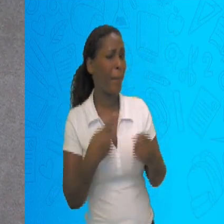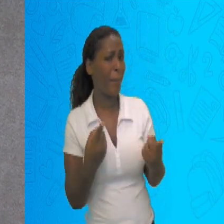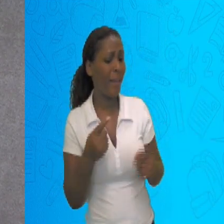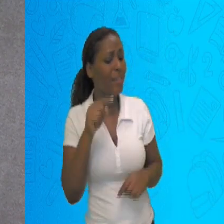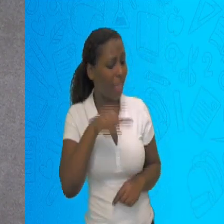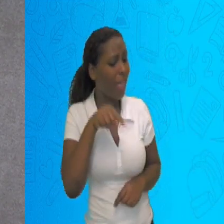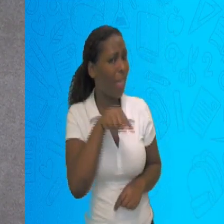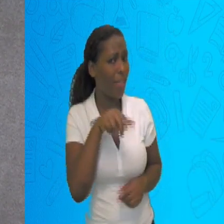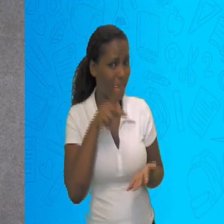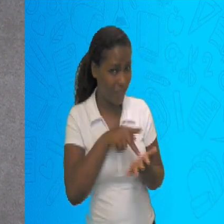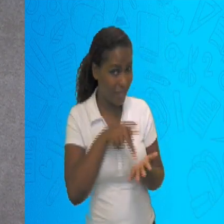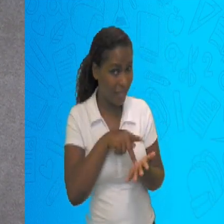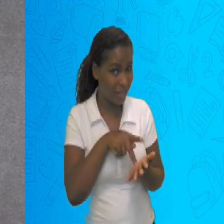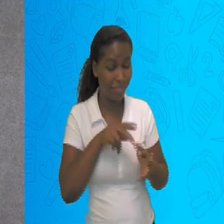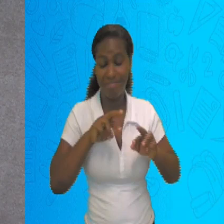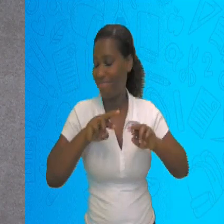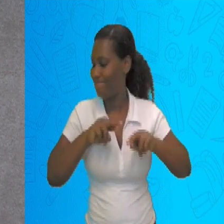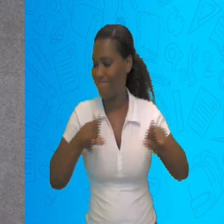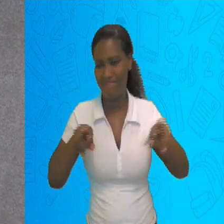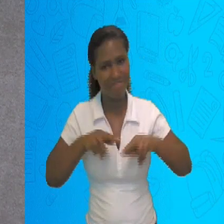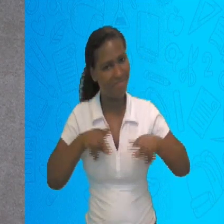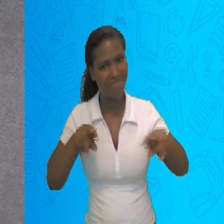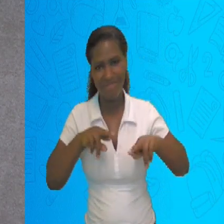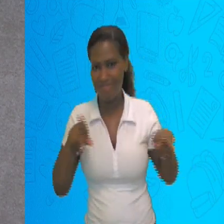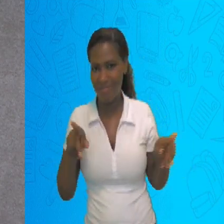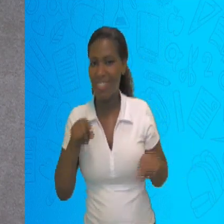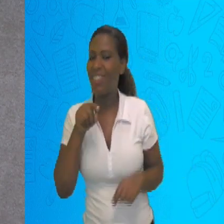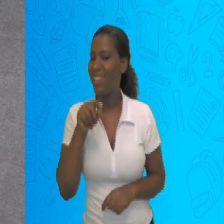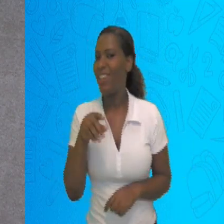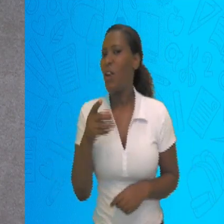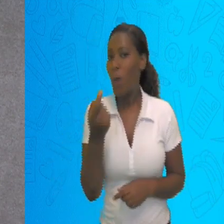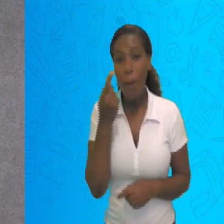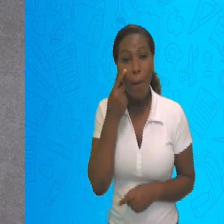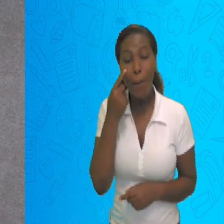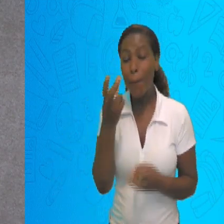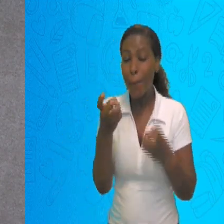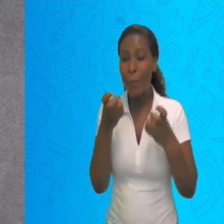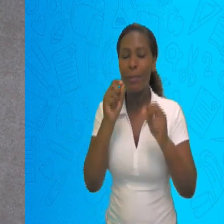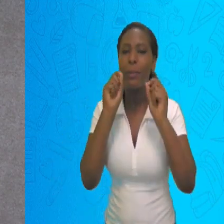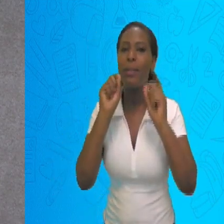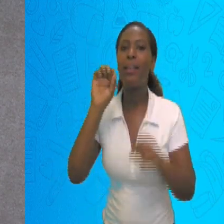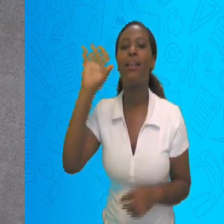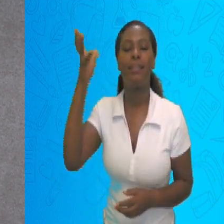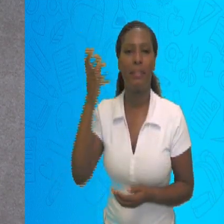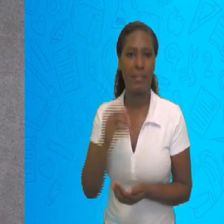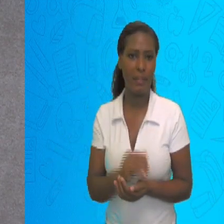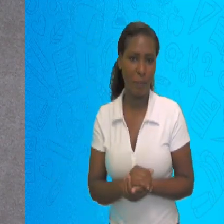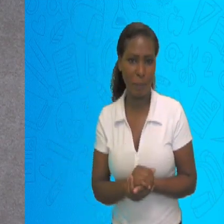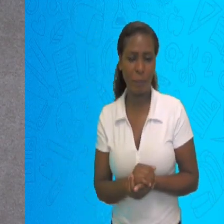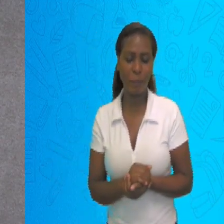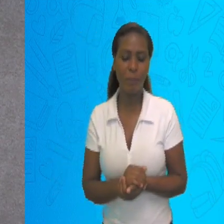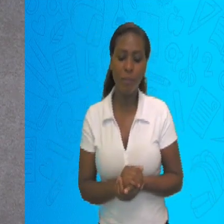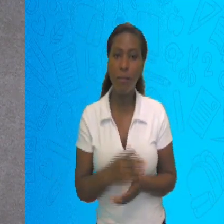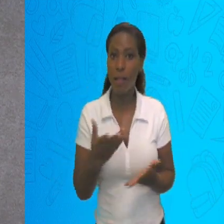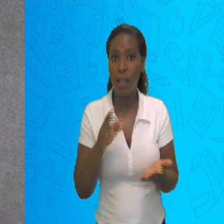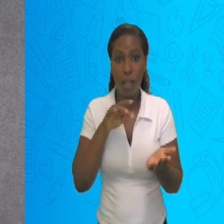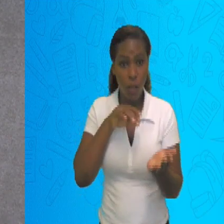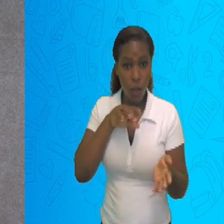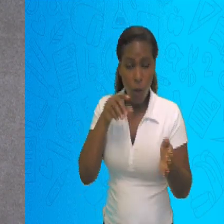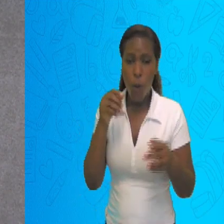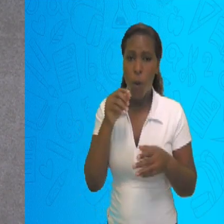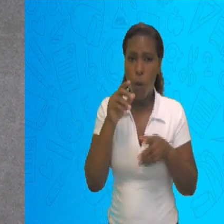de influências. Vamos ver o que aconteceu. Concordamos com que os pesquisadores